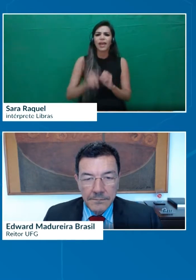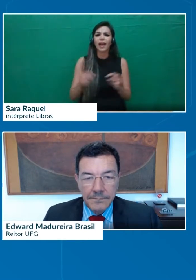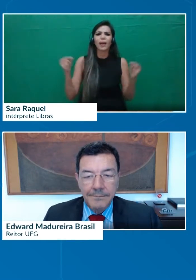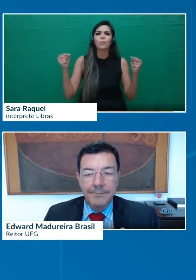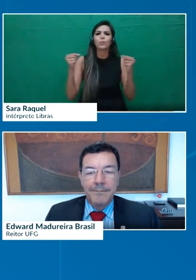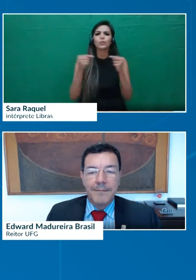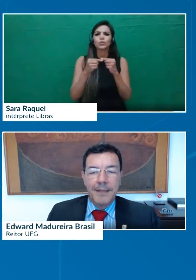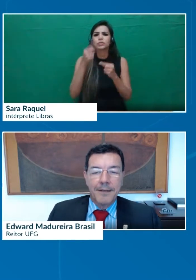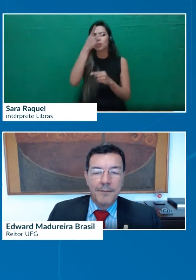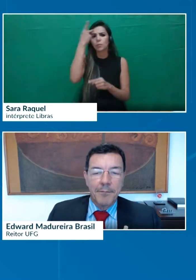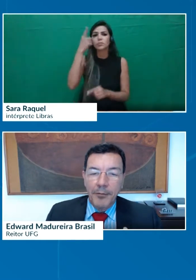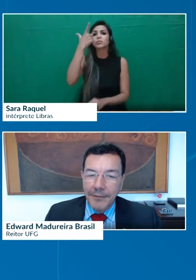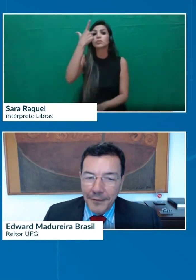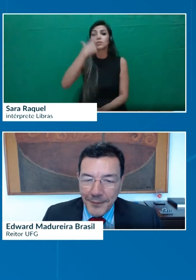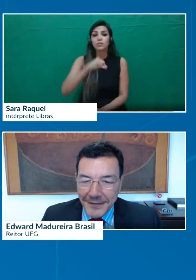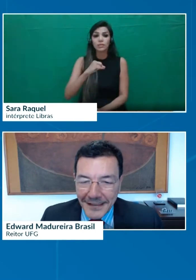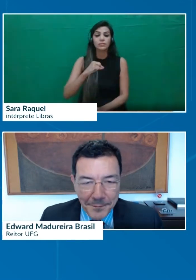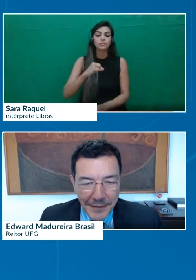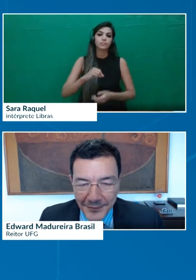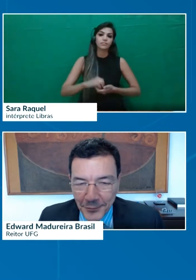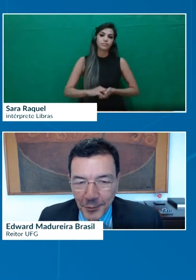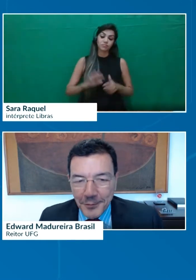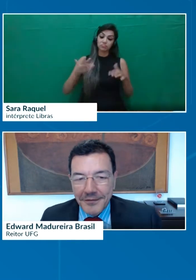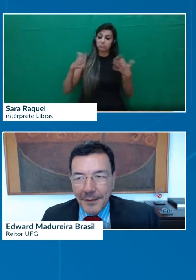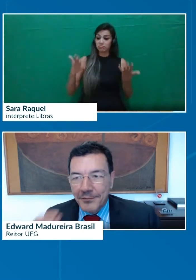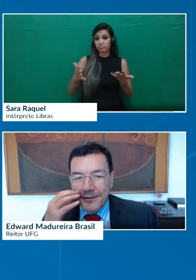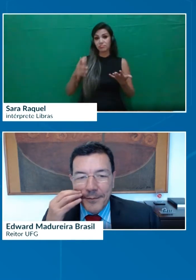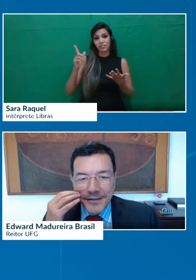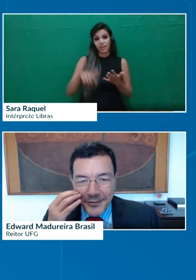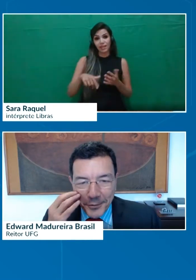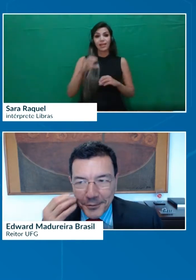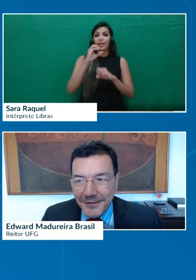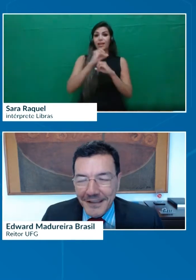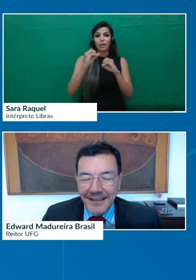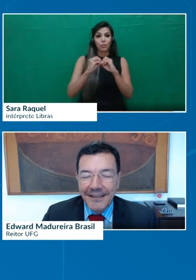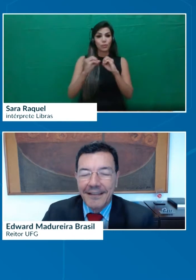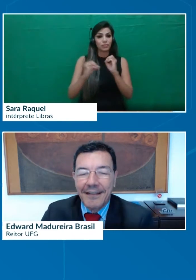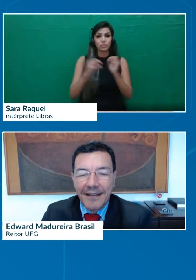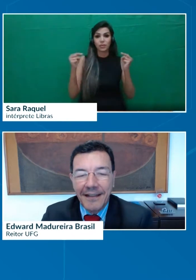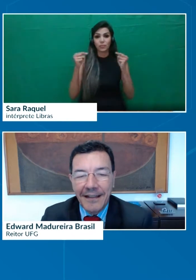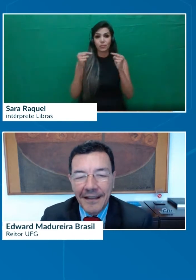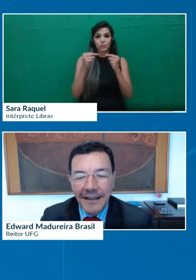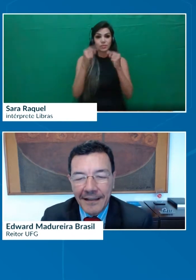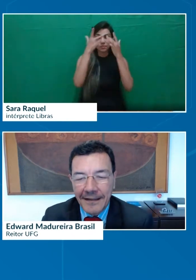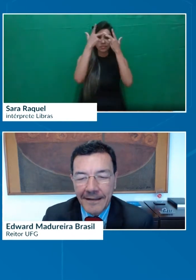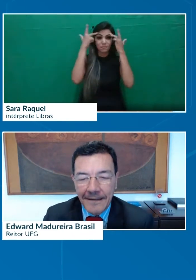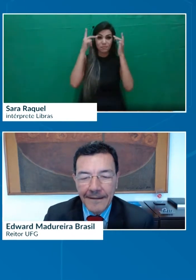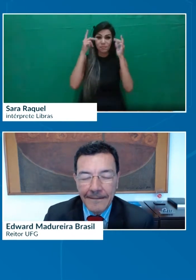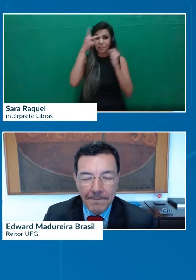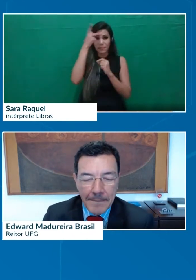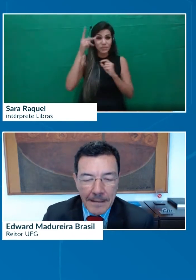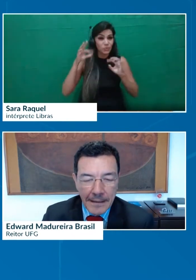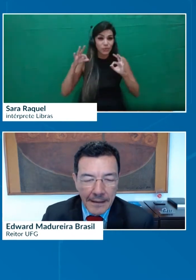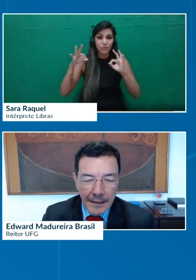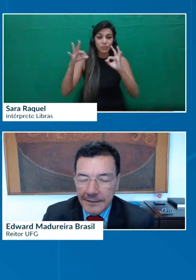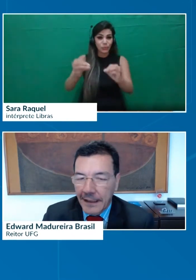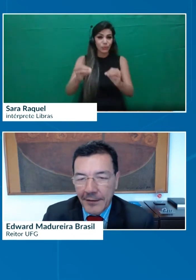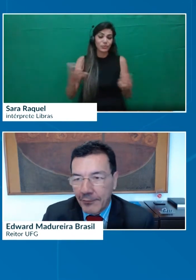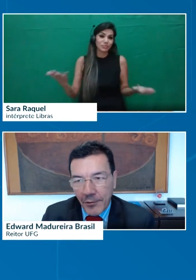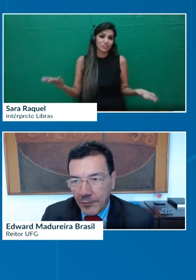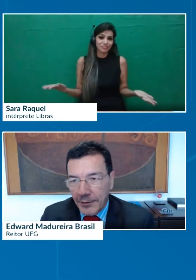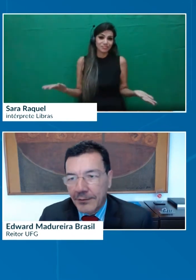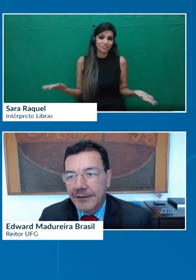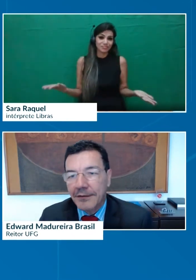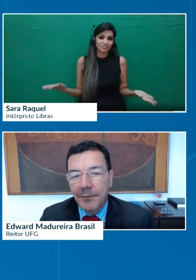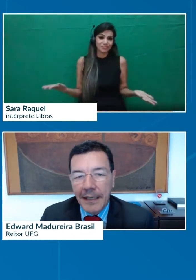isso? Bom, a universidade é para todos, absolutamente todos, né, que